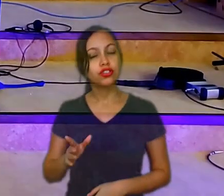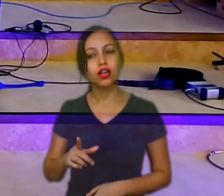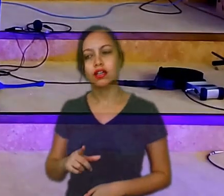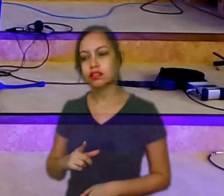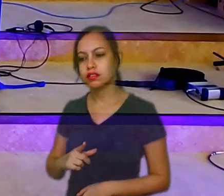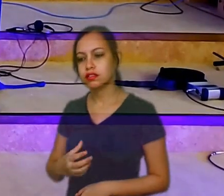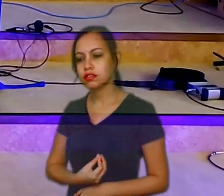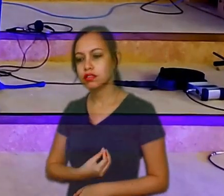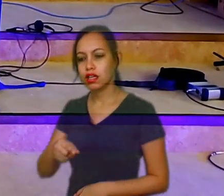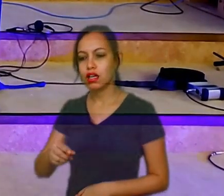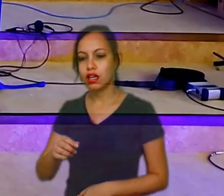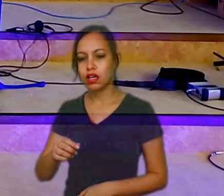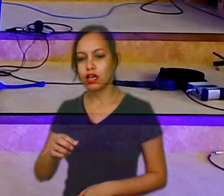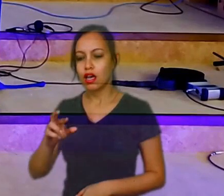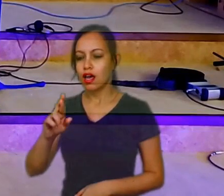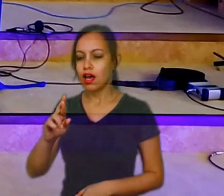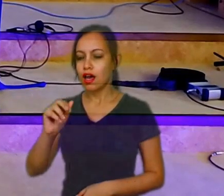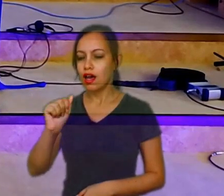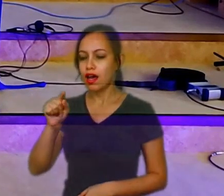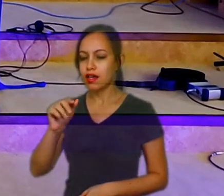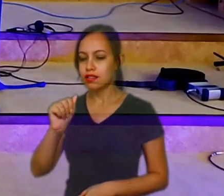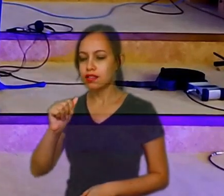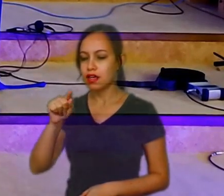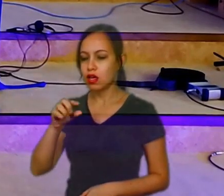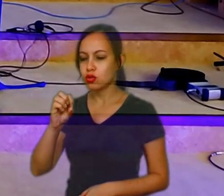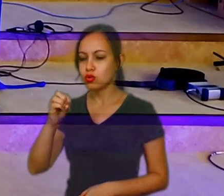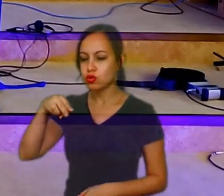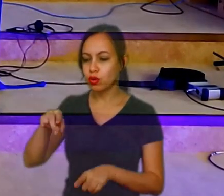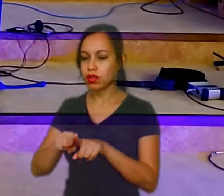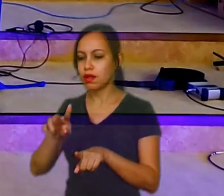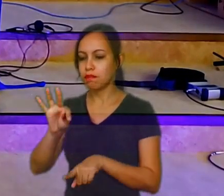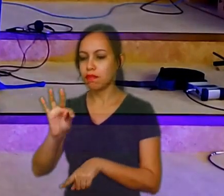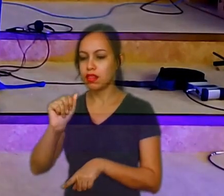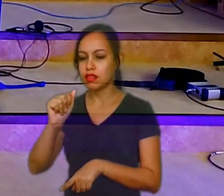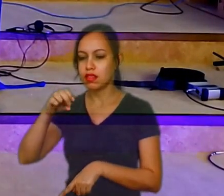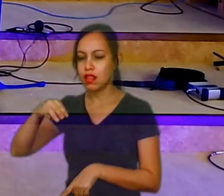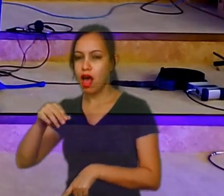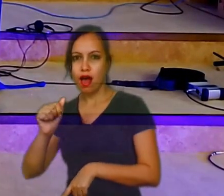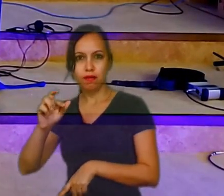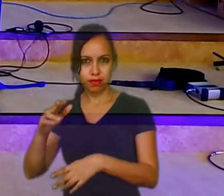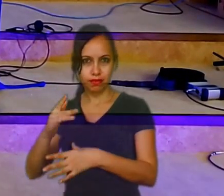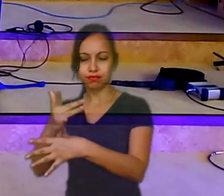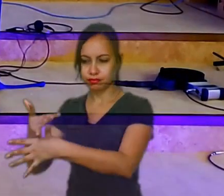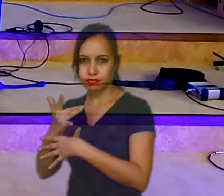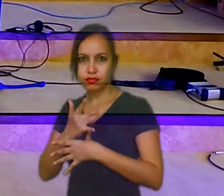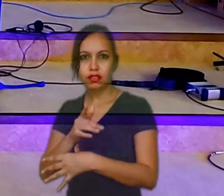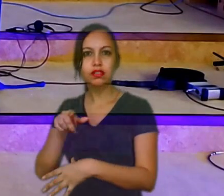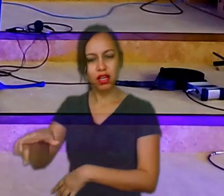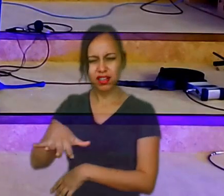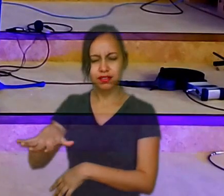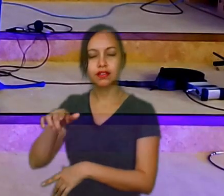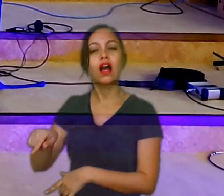chamada Hazazon Tamar, ou Engede, o qual essa região, ou essa